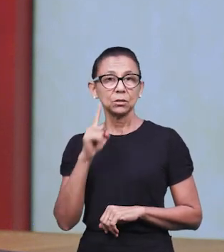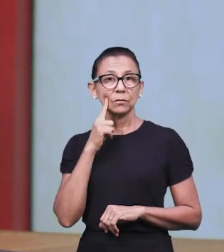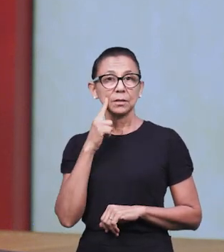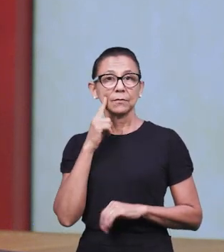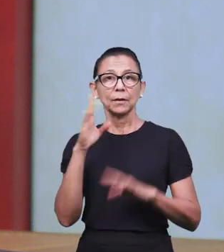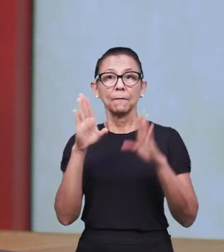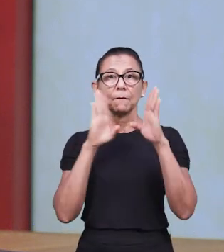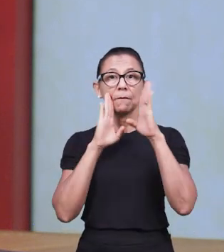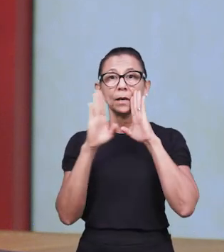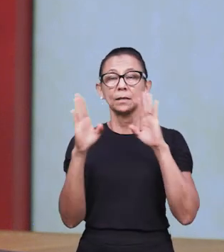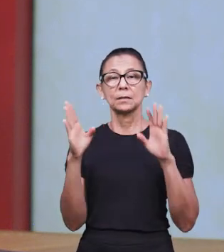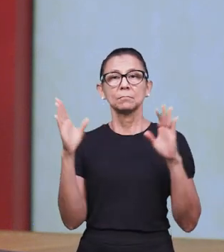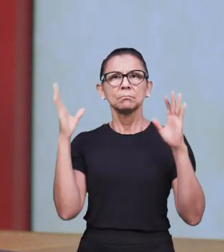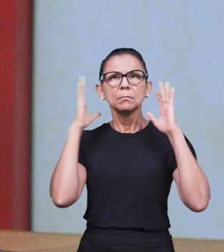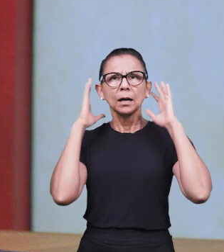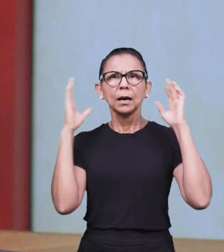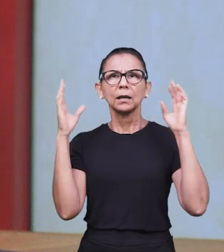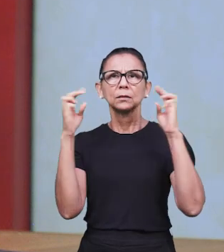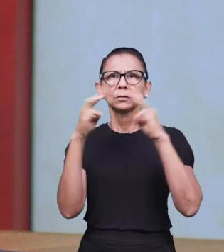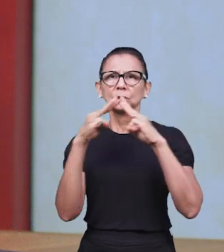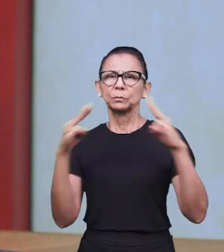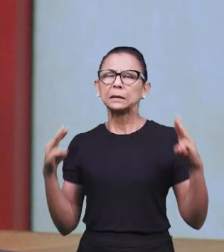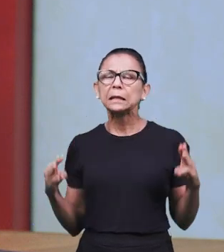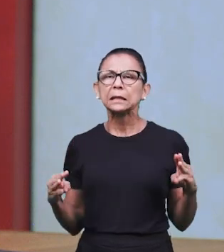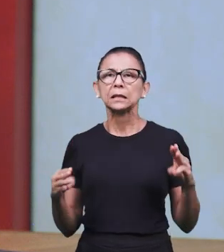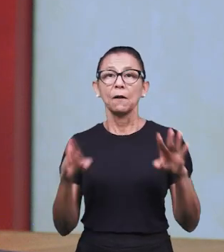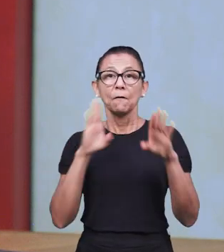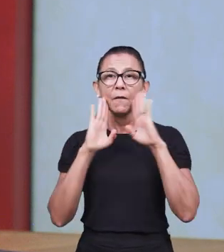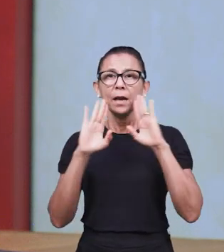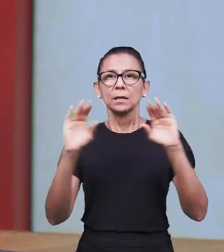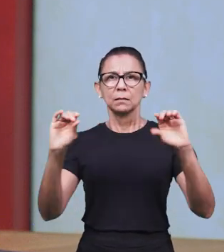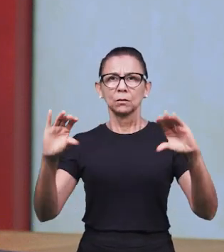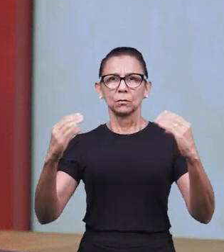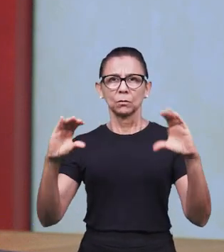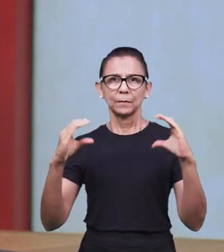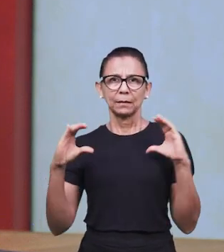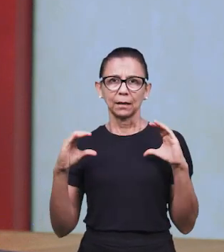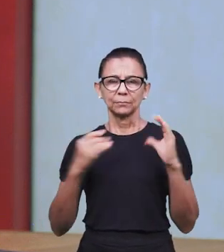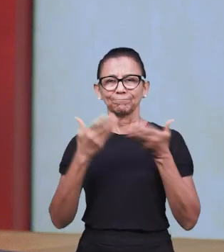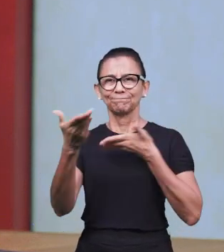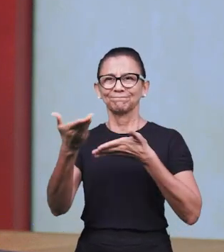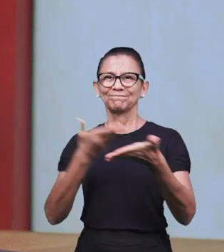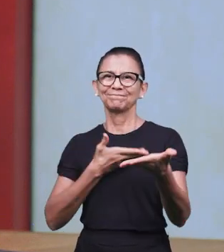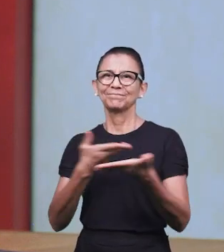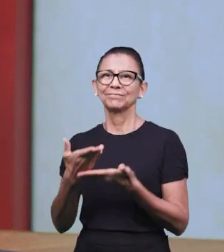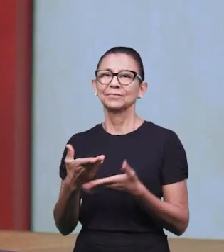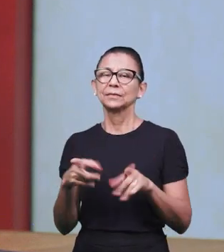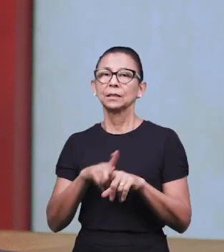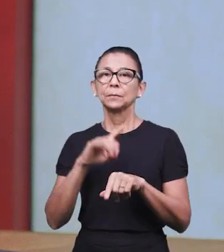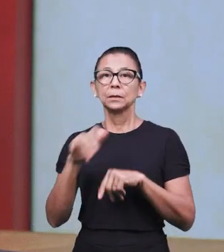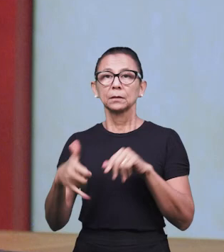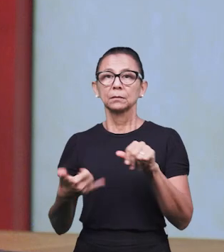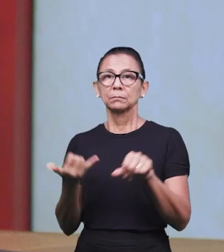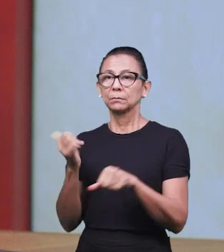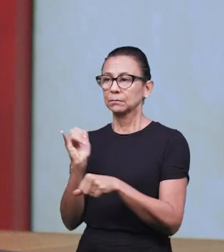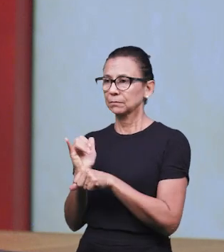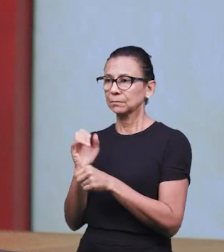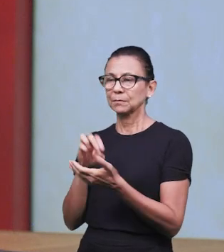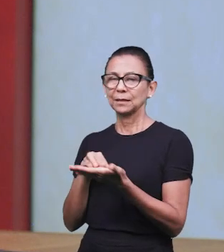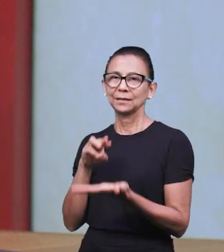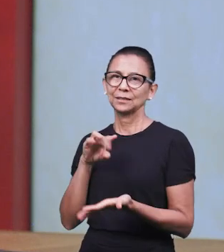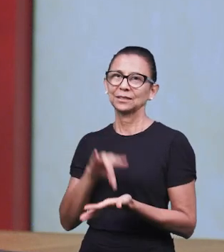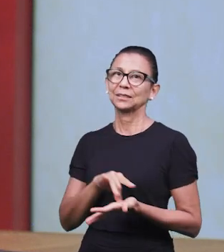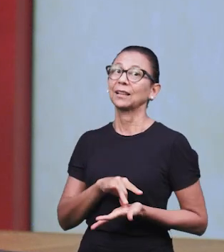Facebook da Rádio Manaim. Aliás, no Facebook você pode colocar ali o seu comentário, participar, interagir com a gente, e também pelo canal da Igreja